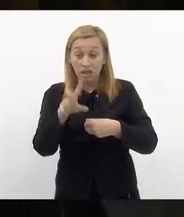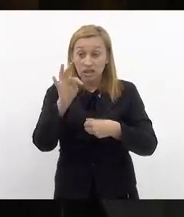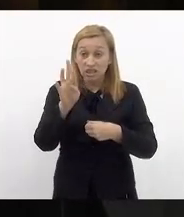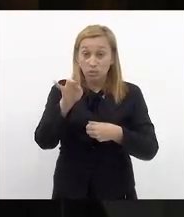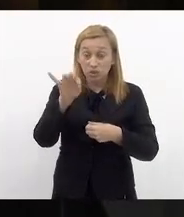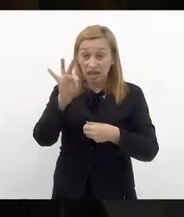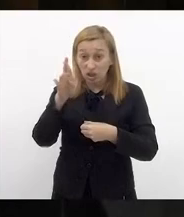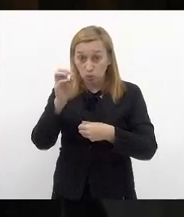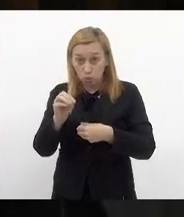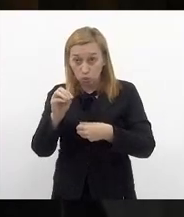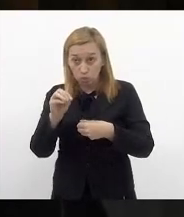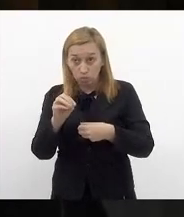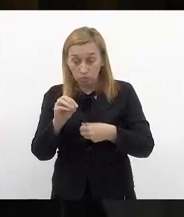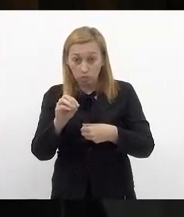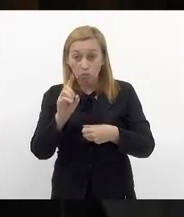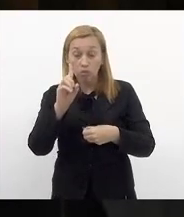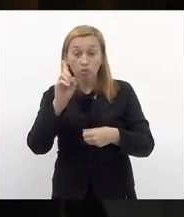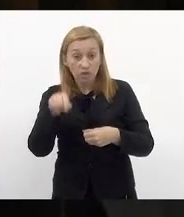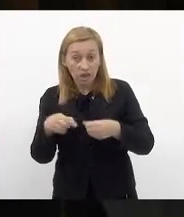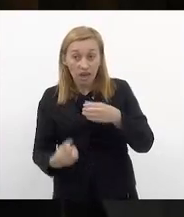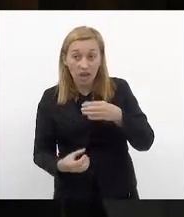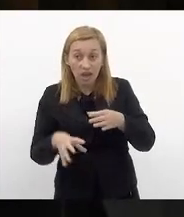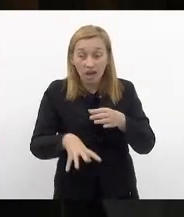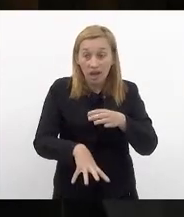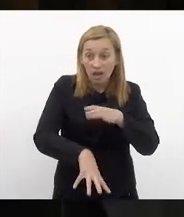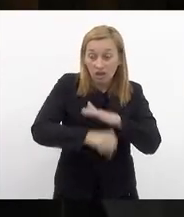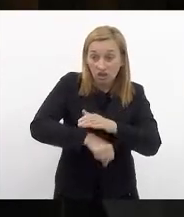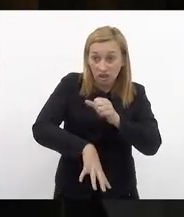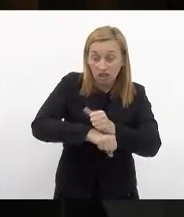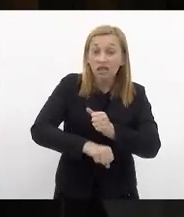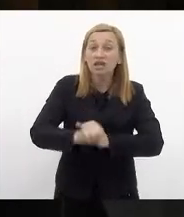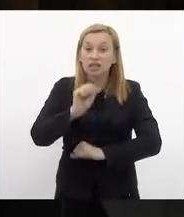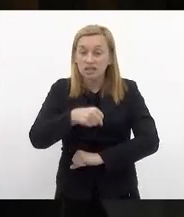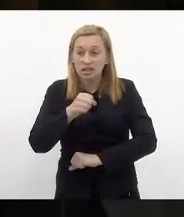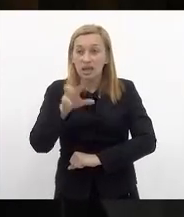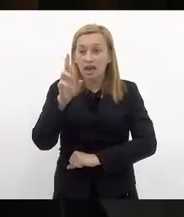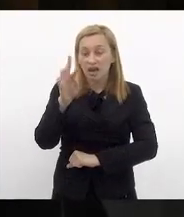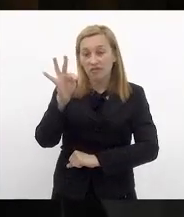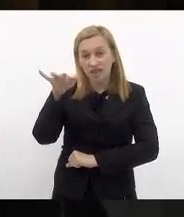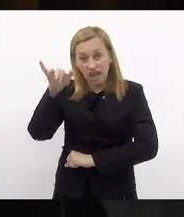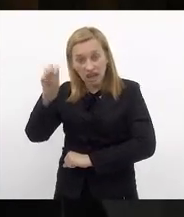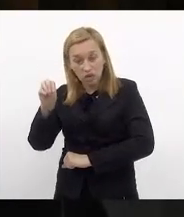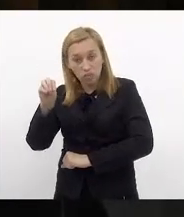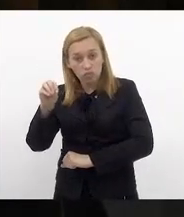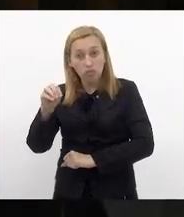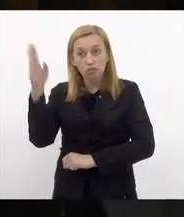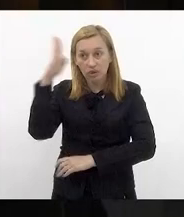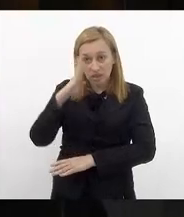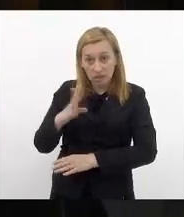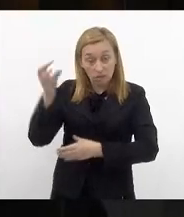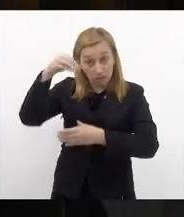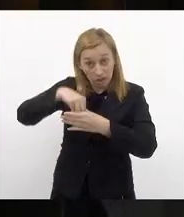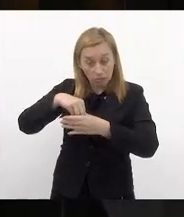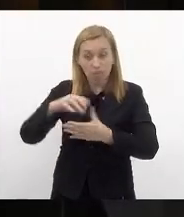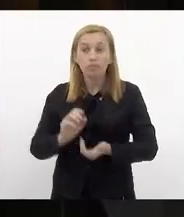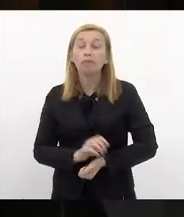tributado onde ele é extraído, mas sim onde ele é refinado, dentro do Brasil. E,